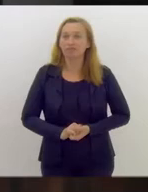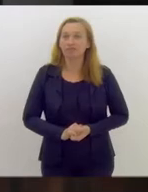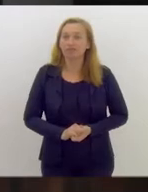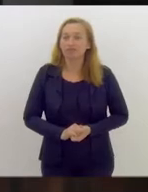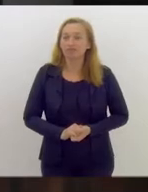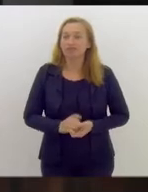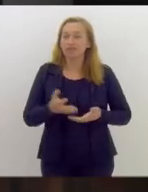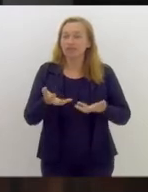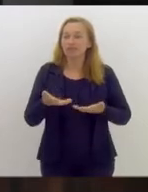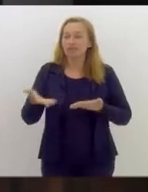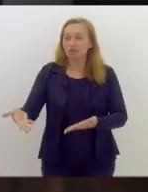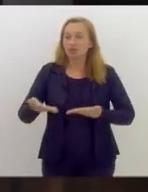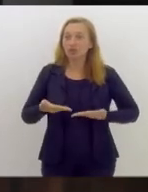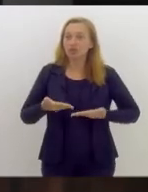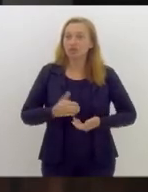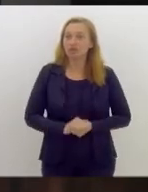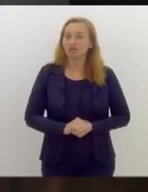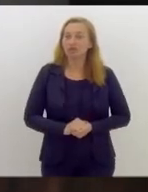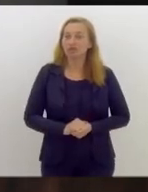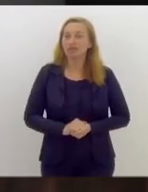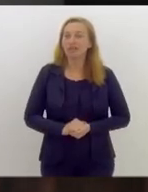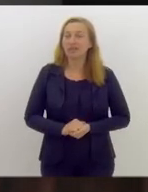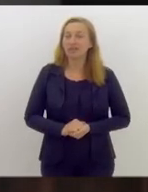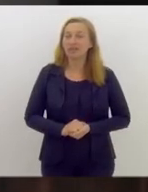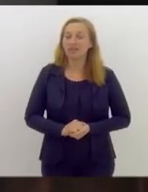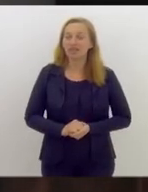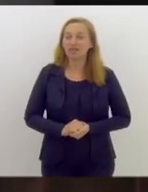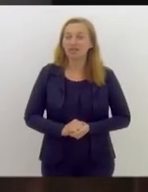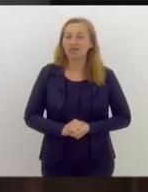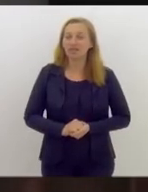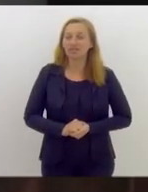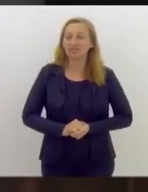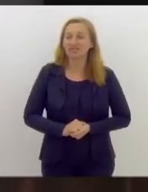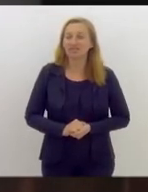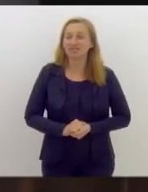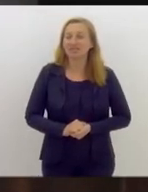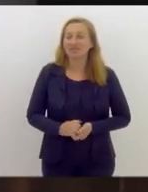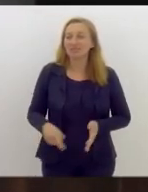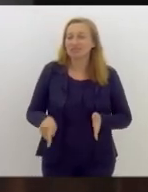Eu quero chamar para fazer parte da mesa